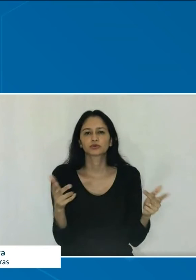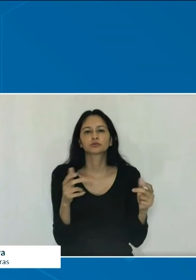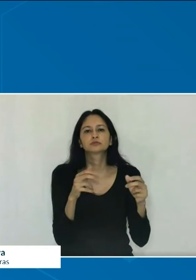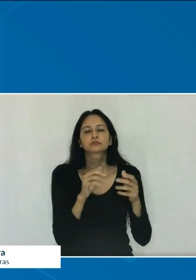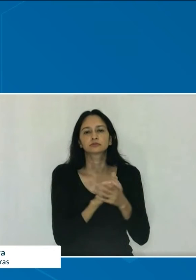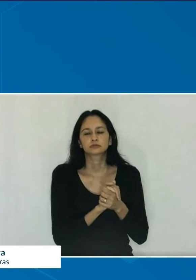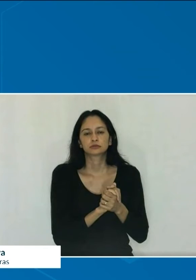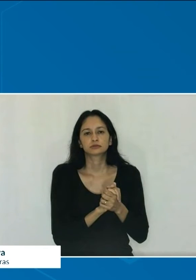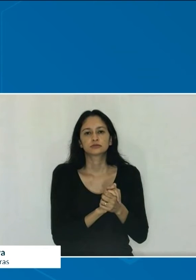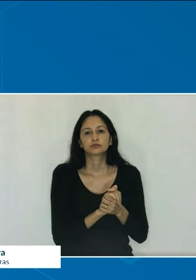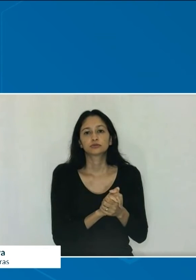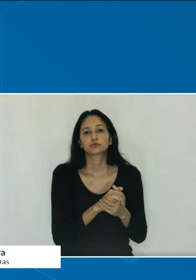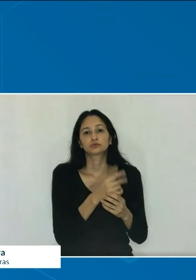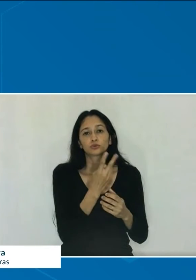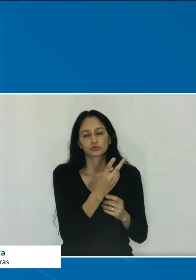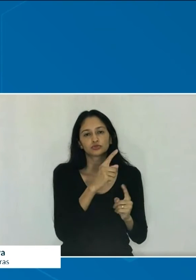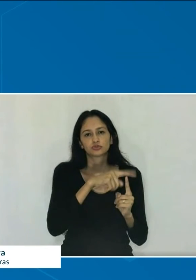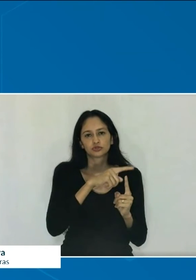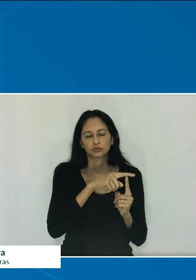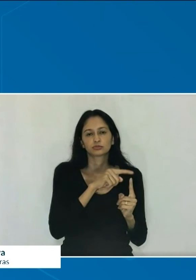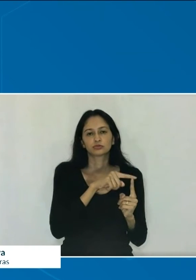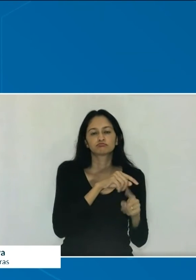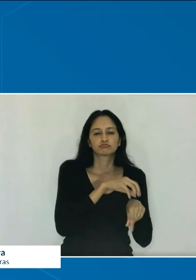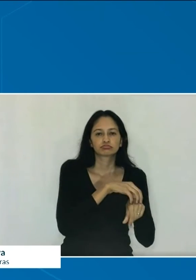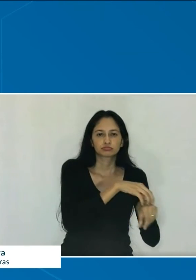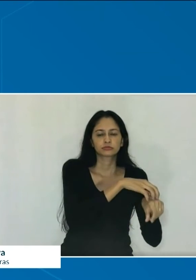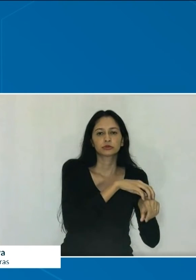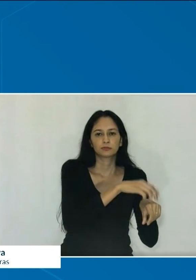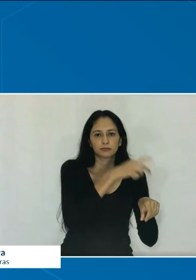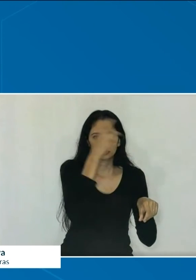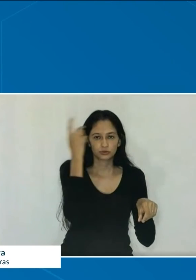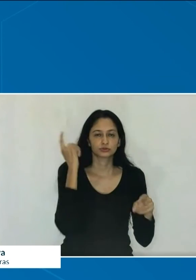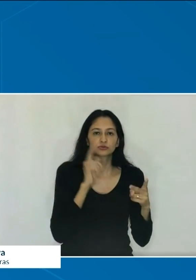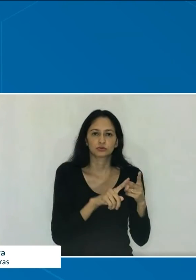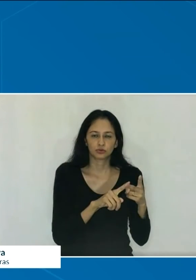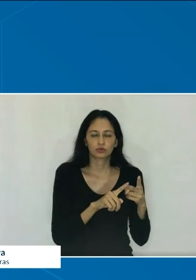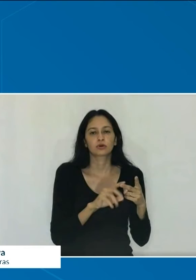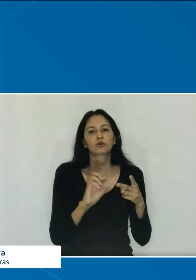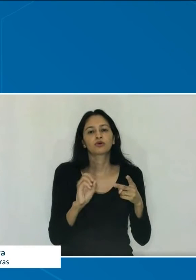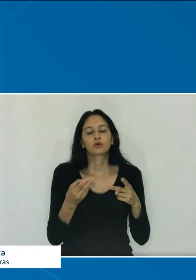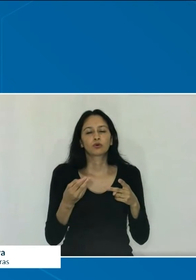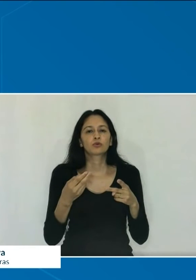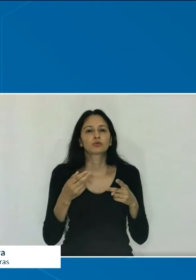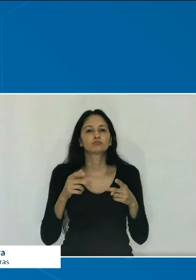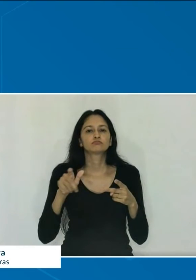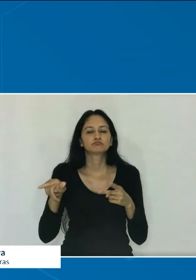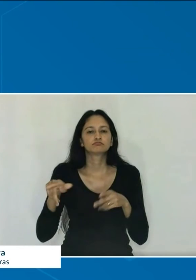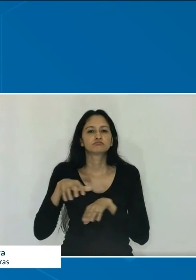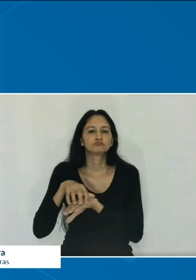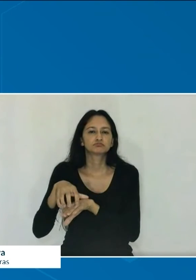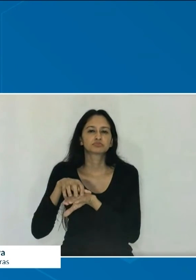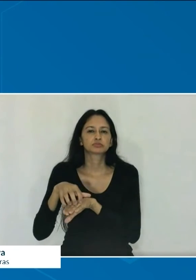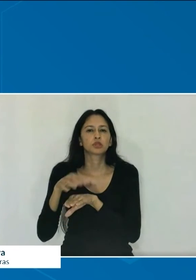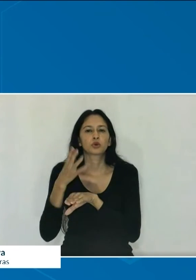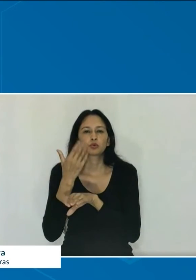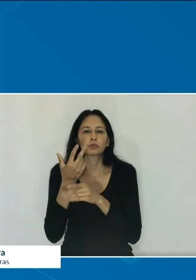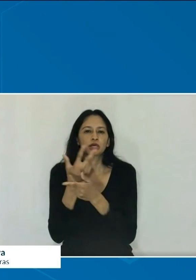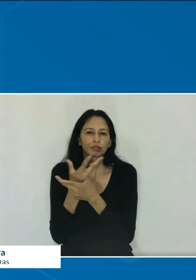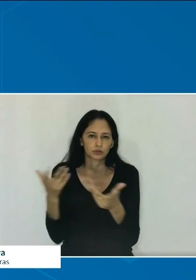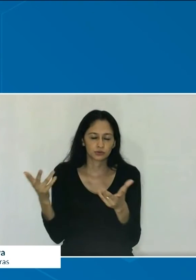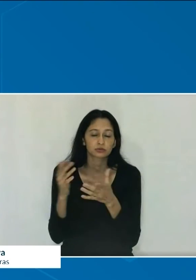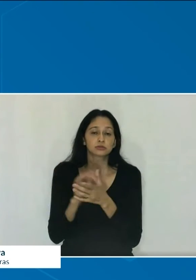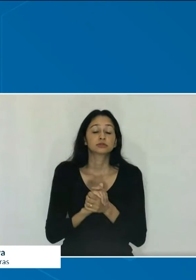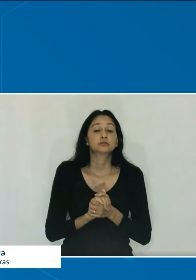dois tipos de transporte, né? Passageiros ou pessoas, carga ou passageiros, né? E é importante a função do engenheiro de